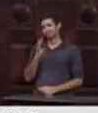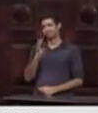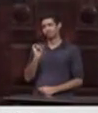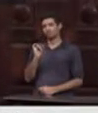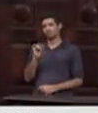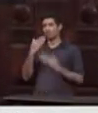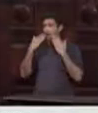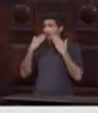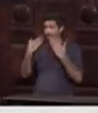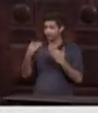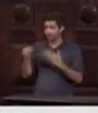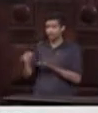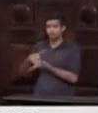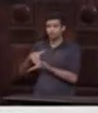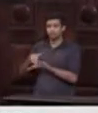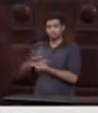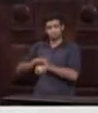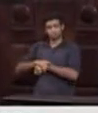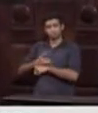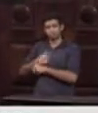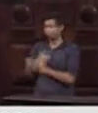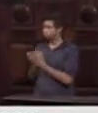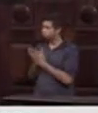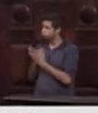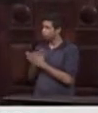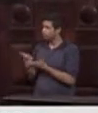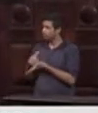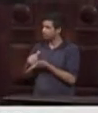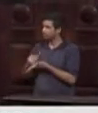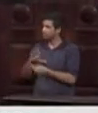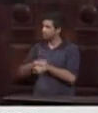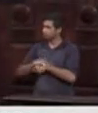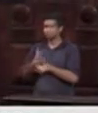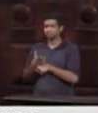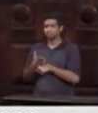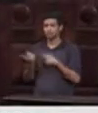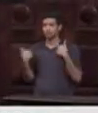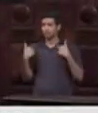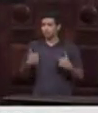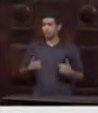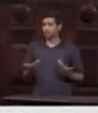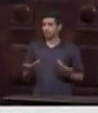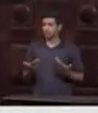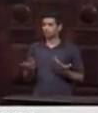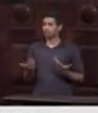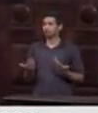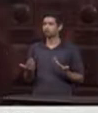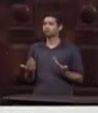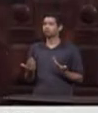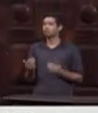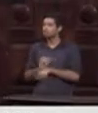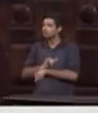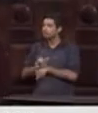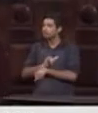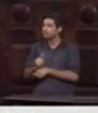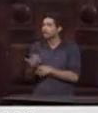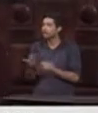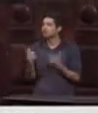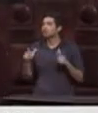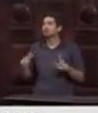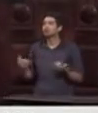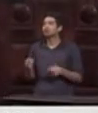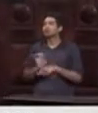exposição do secretário de Segurança. E vamos cobrar do secretário de Segurança um posicionamento claro de qual é a estratégia para esse